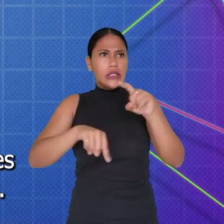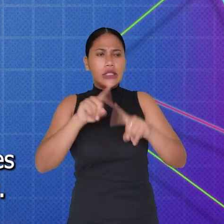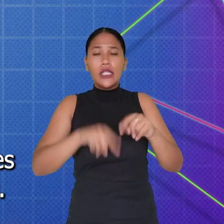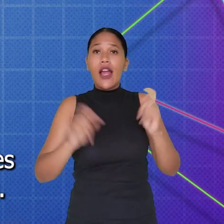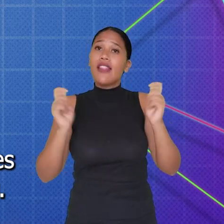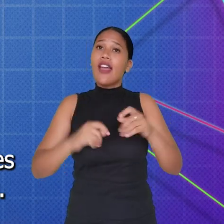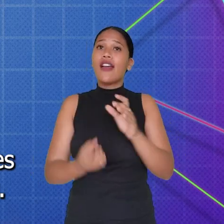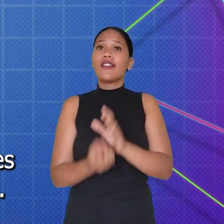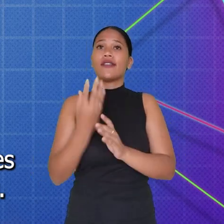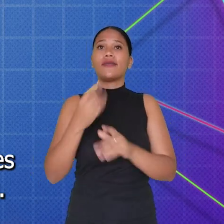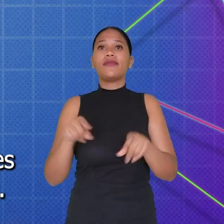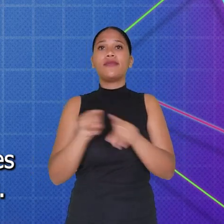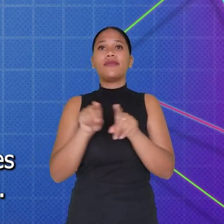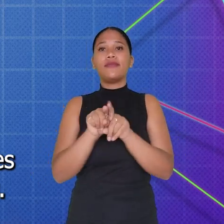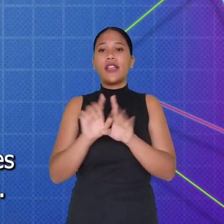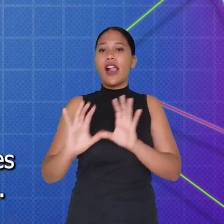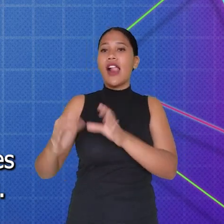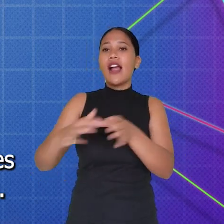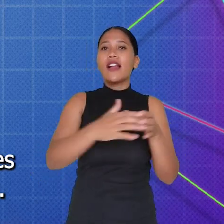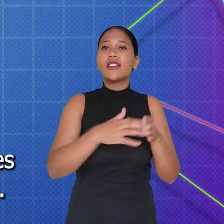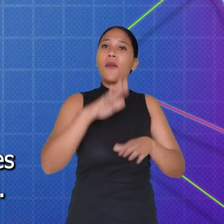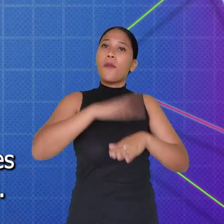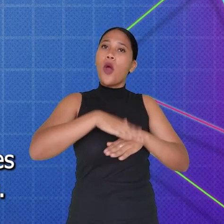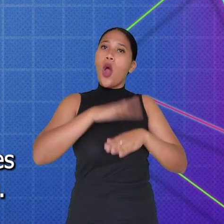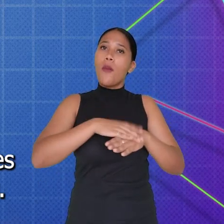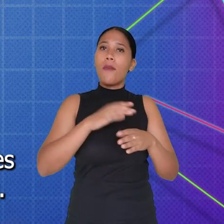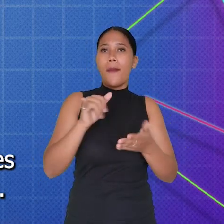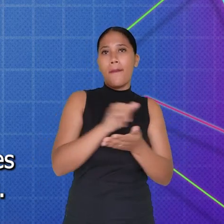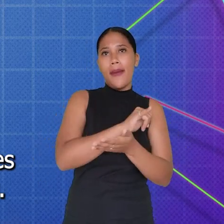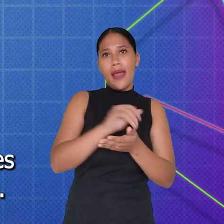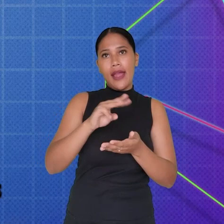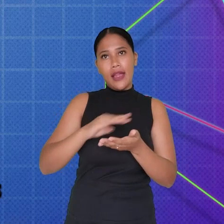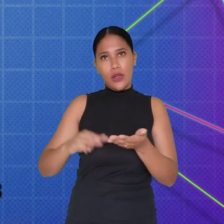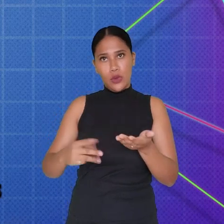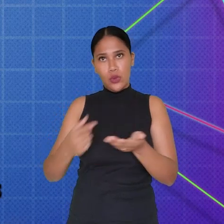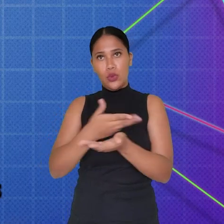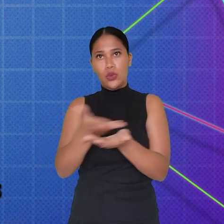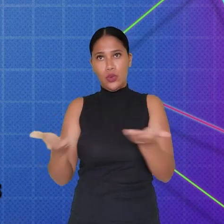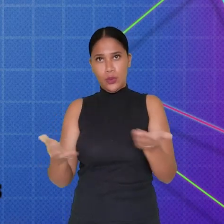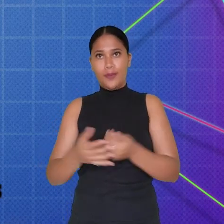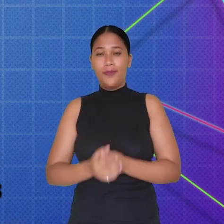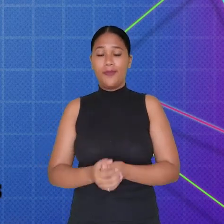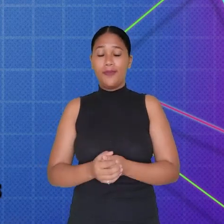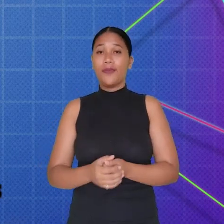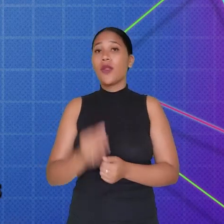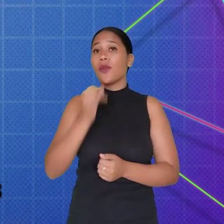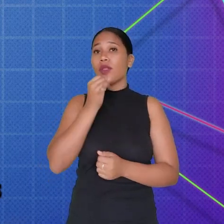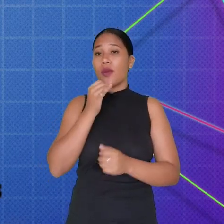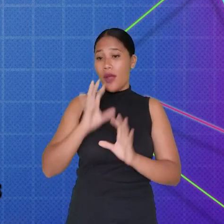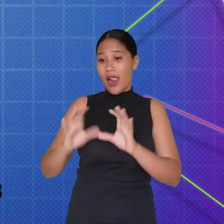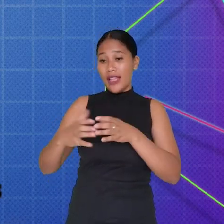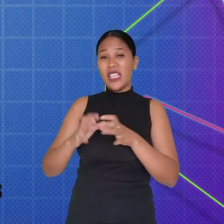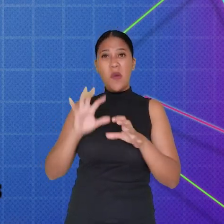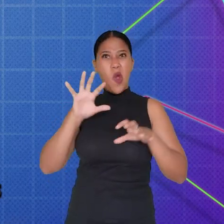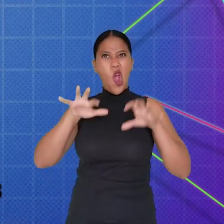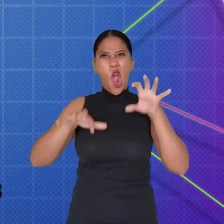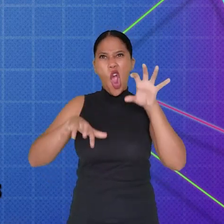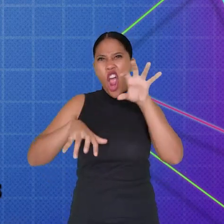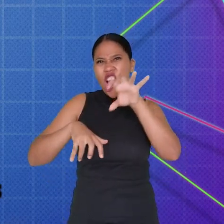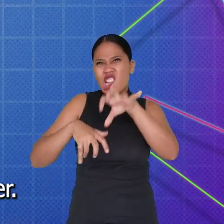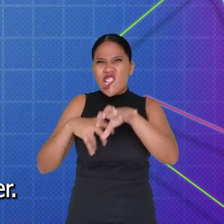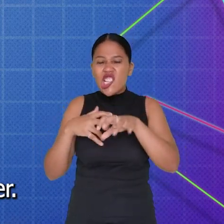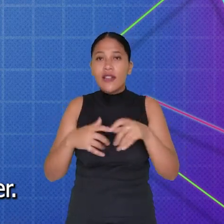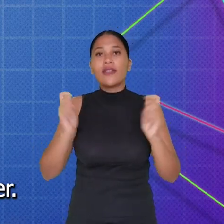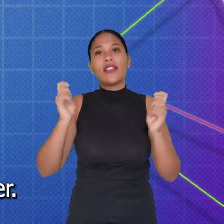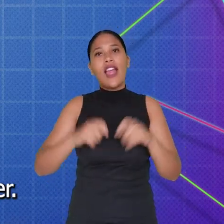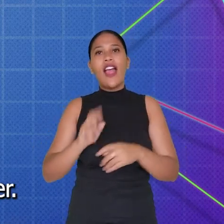também podem ser criados como classes com seus próprios atributos e métodos. Por exemplo, uma classe monstro pode ter